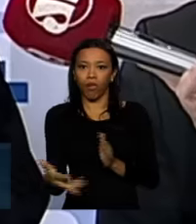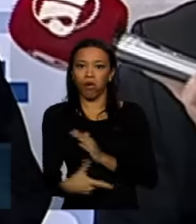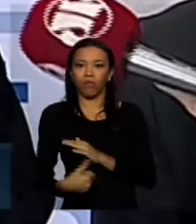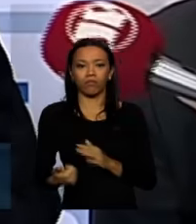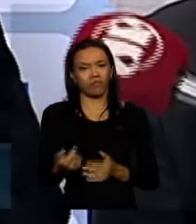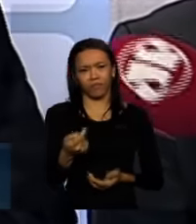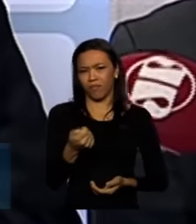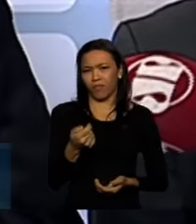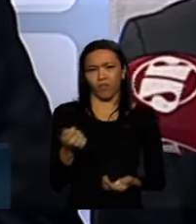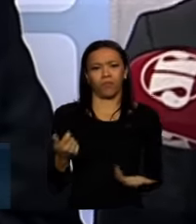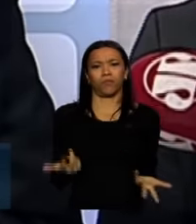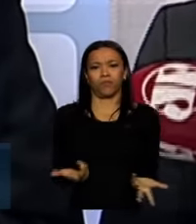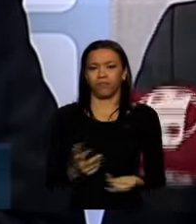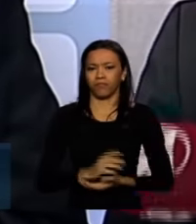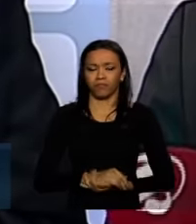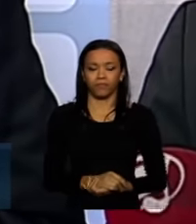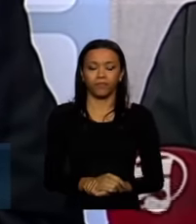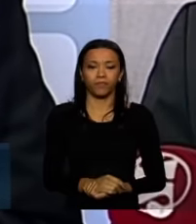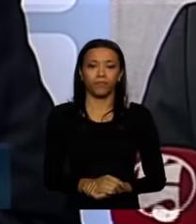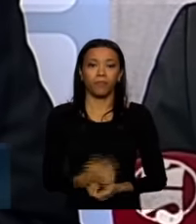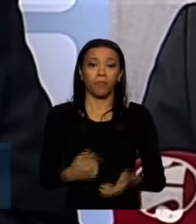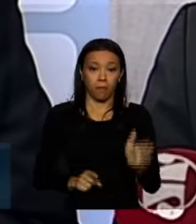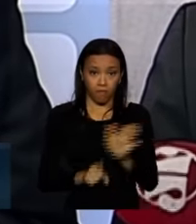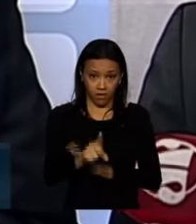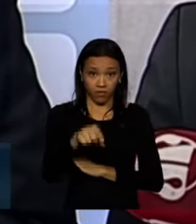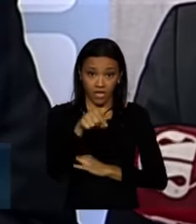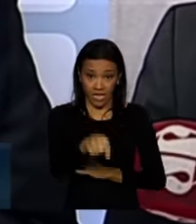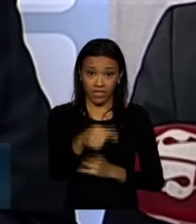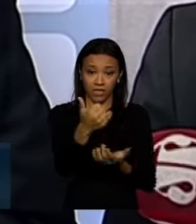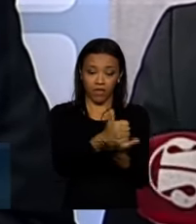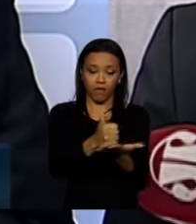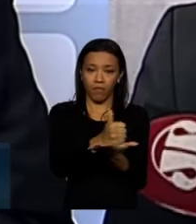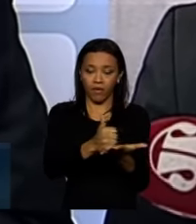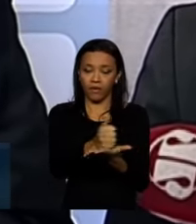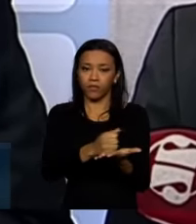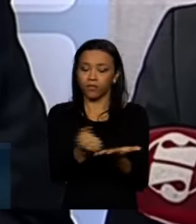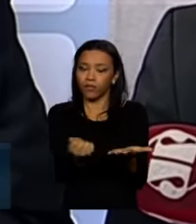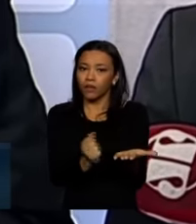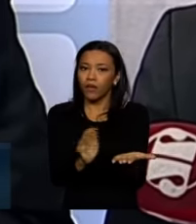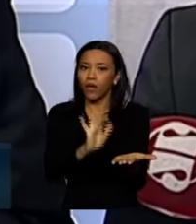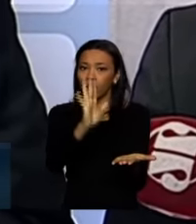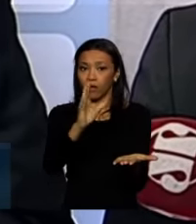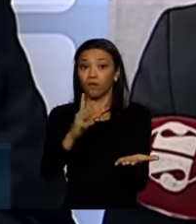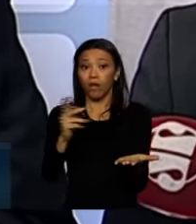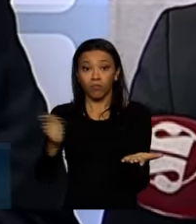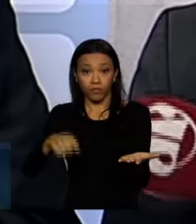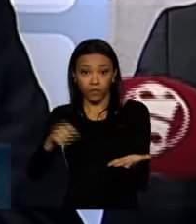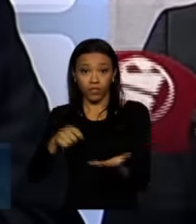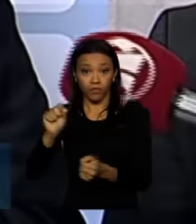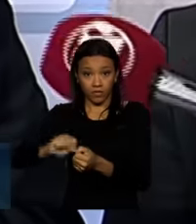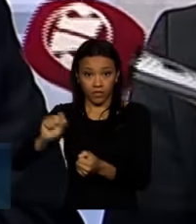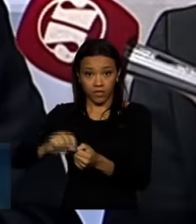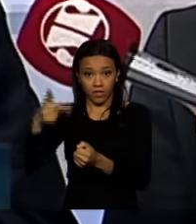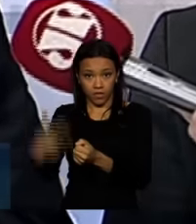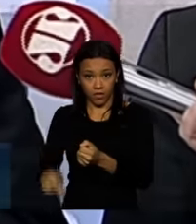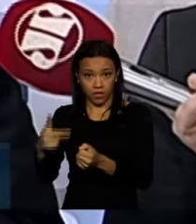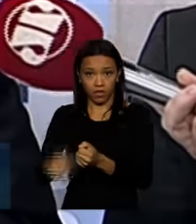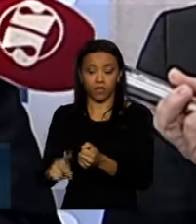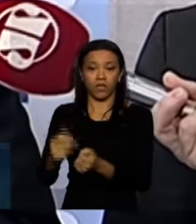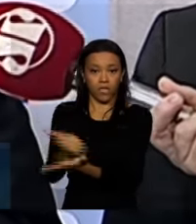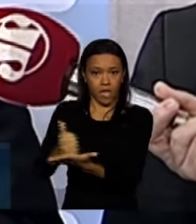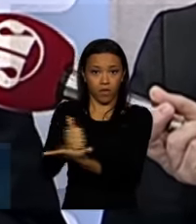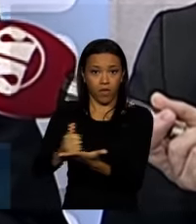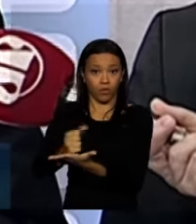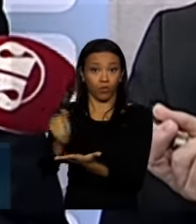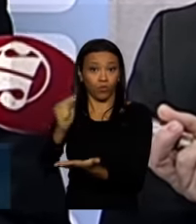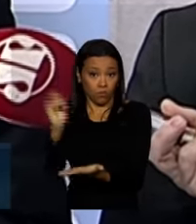e desenvolvimento de genérico Ministro disz que é um medicamento caro a possibilidade de desenvolvimento do medicamento no Brasil bom isso